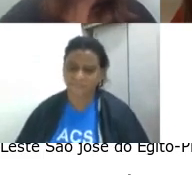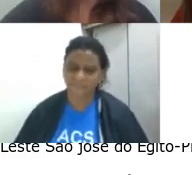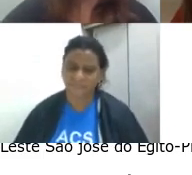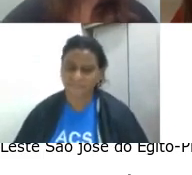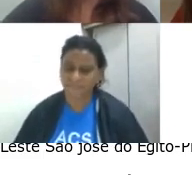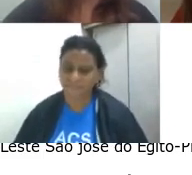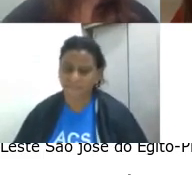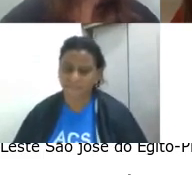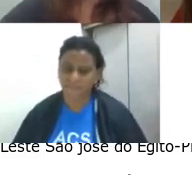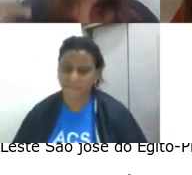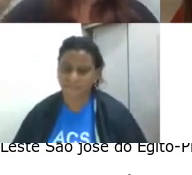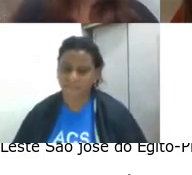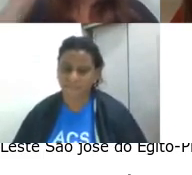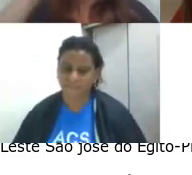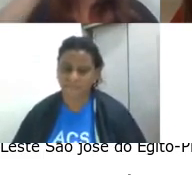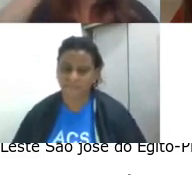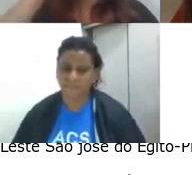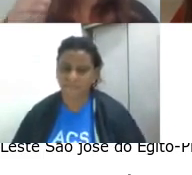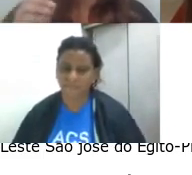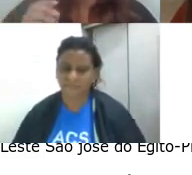de começar o debate entendeu